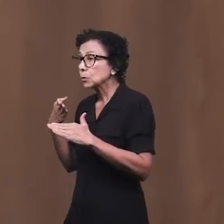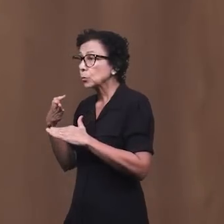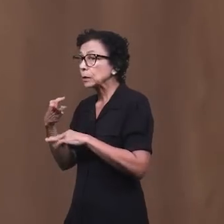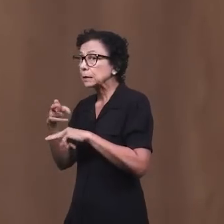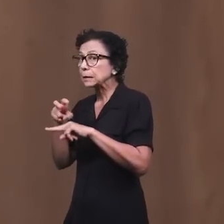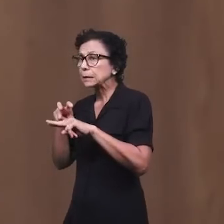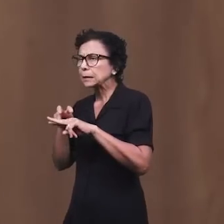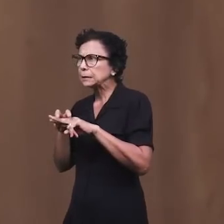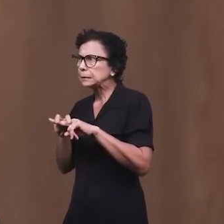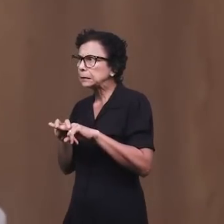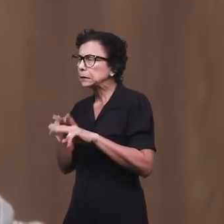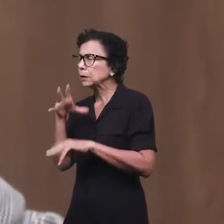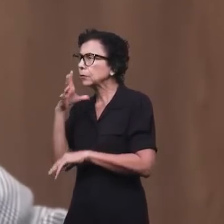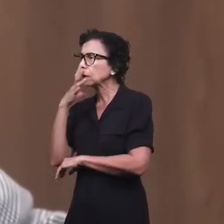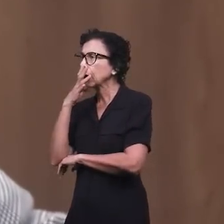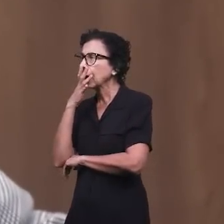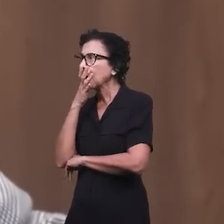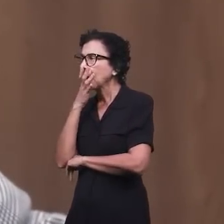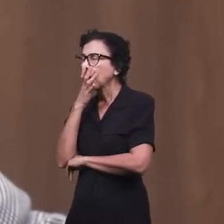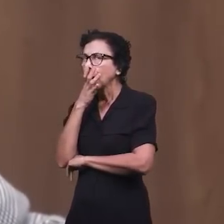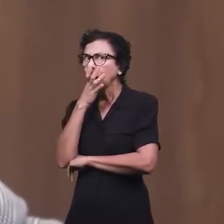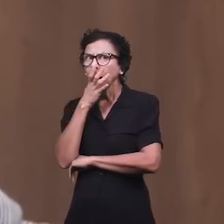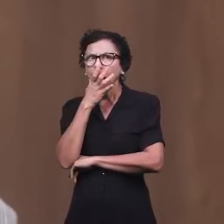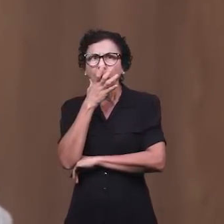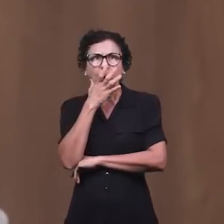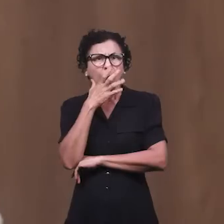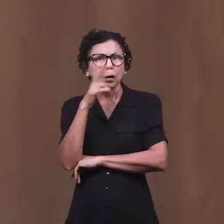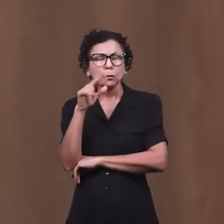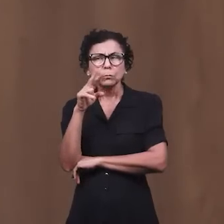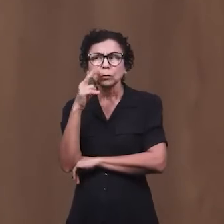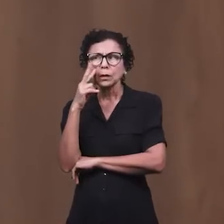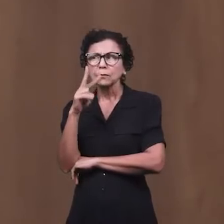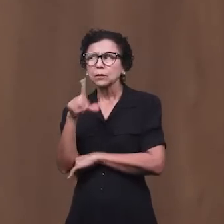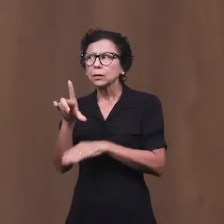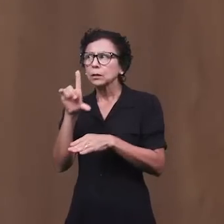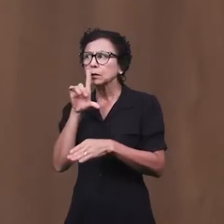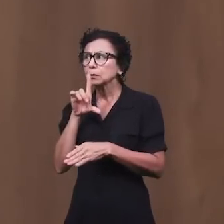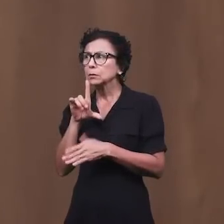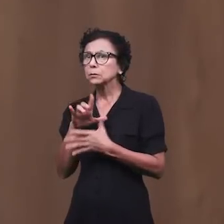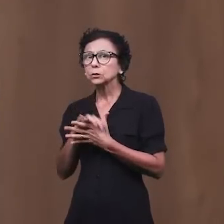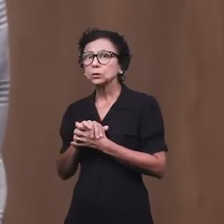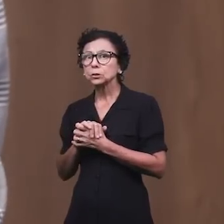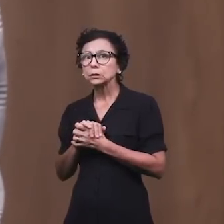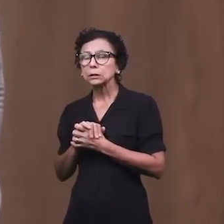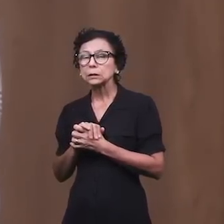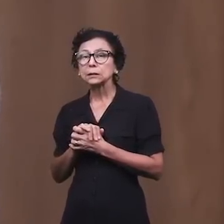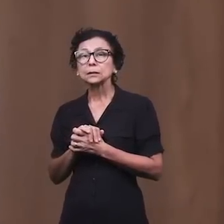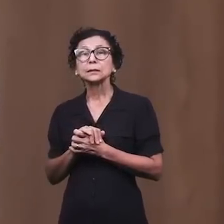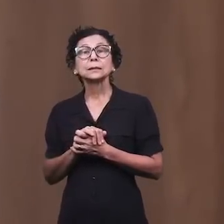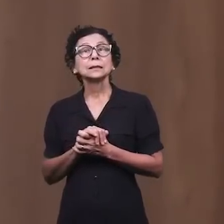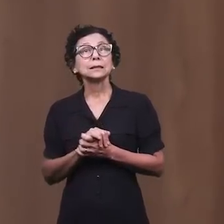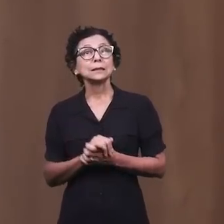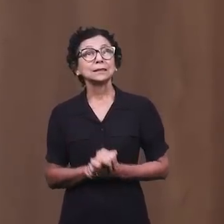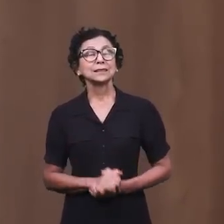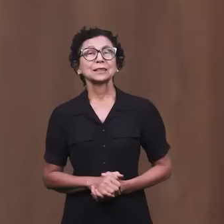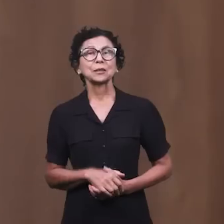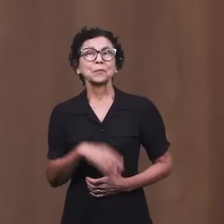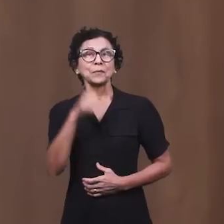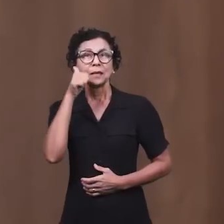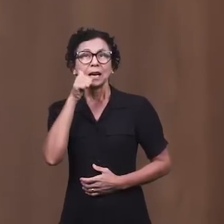sentei no banco e falei para ela, que coisa, eu nunca vi um negócio, que coisa espetacular. Veja só, aquela